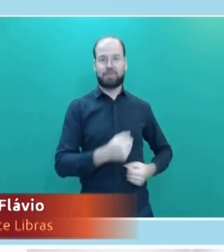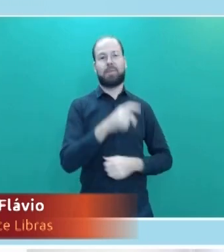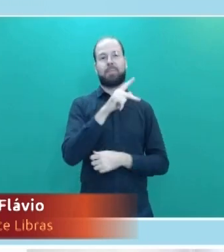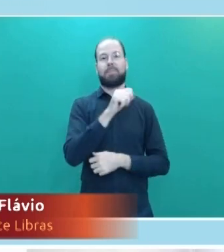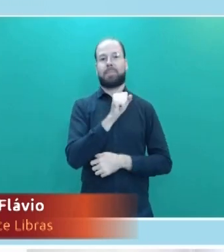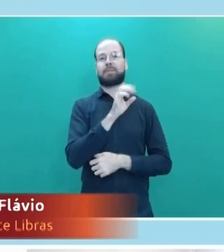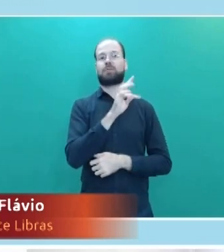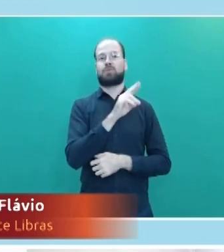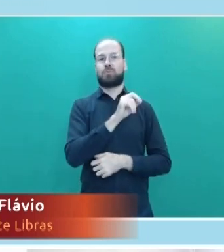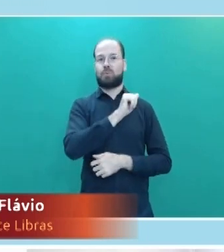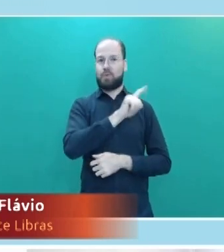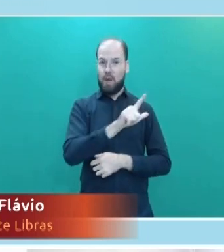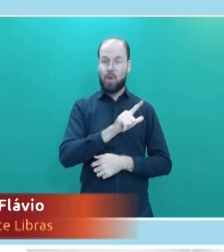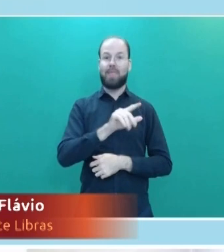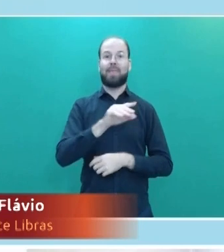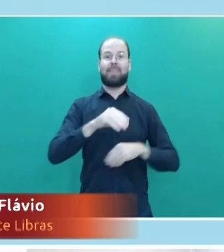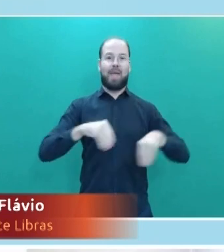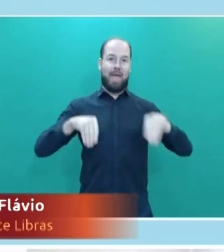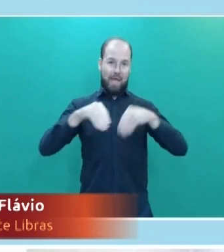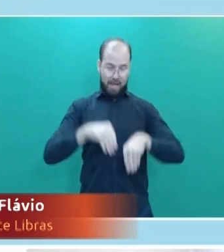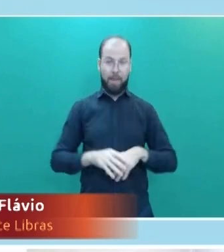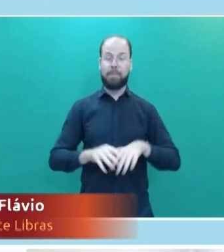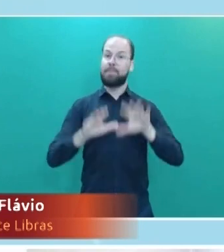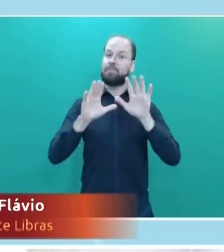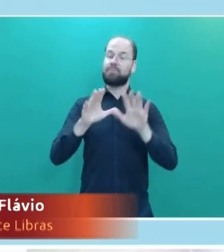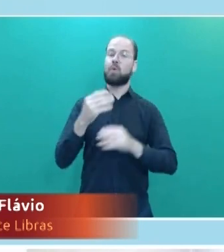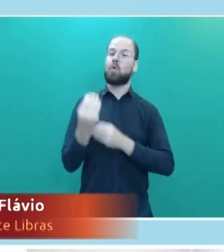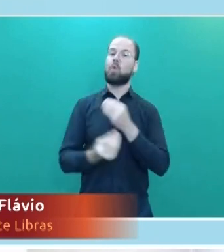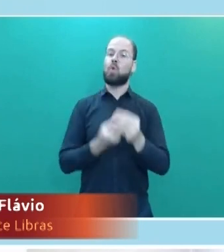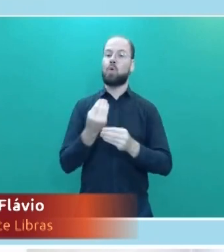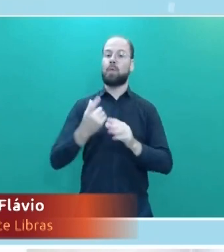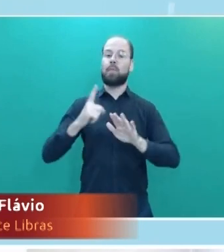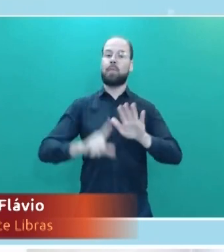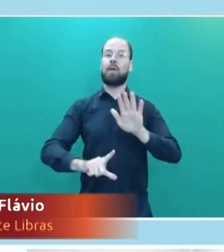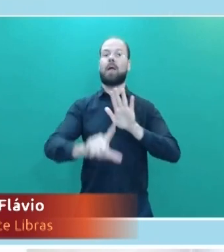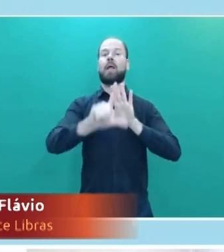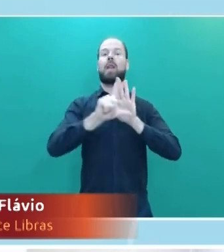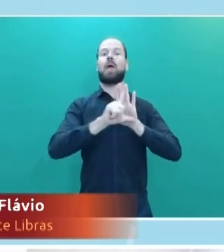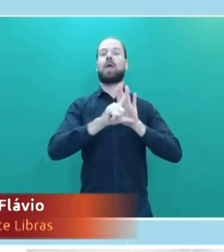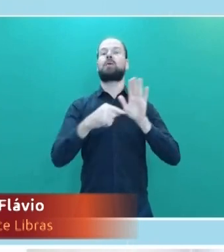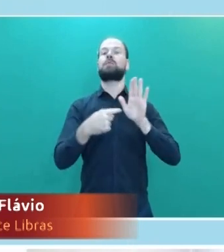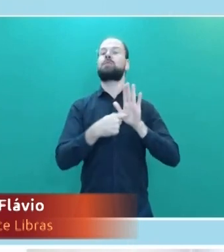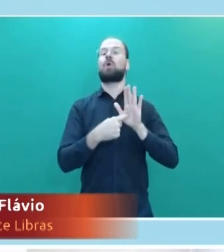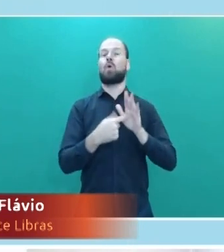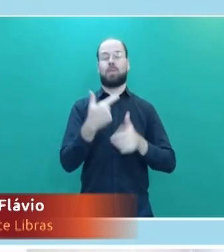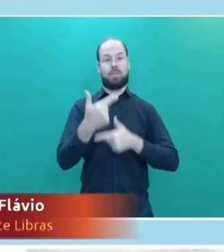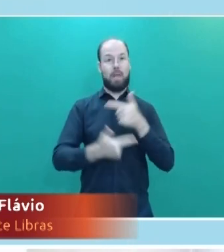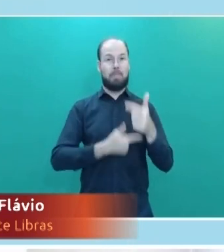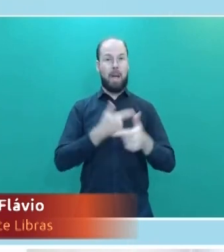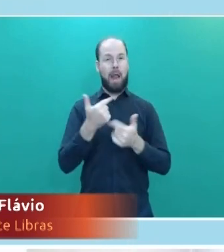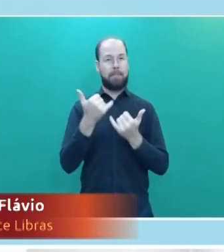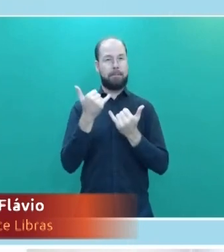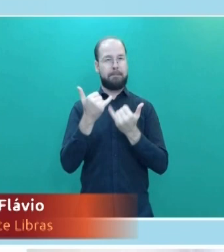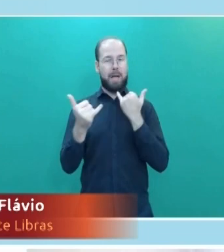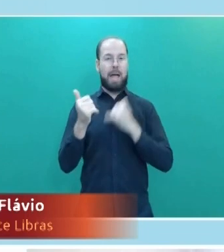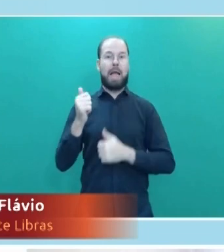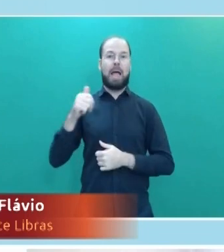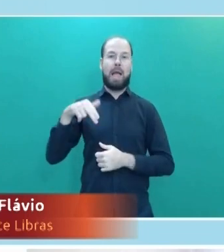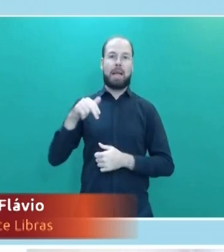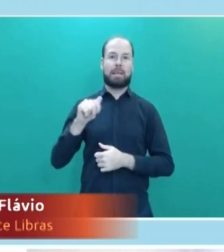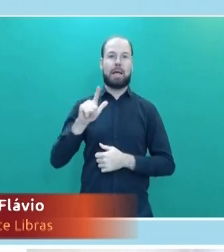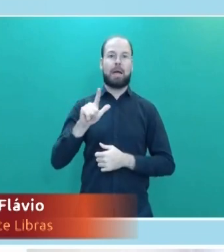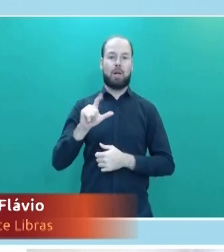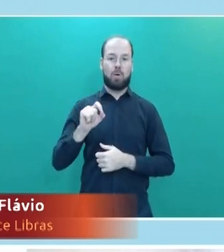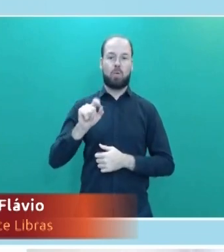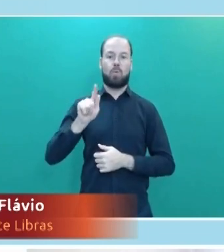imaginam que a palavra que a lei utiliza, o Código Penal, quando fala trabalho análogo ao de escravo, de